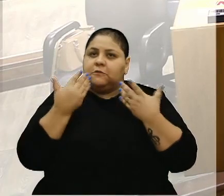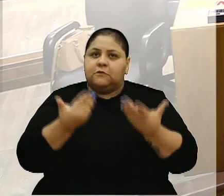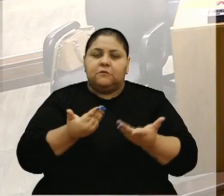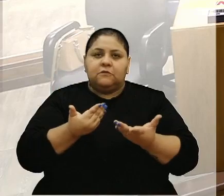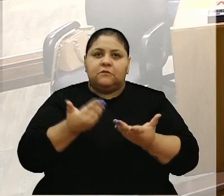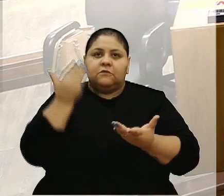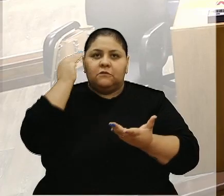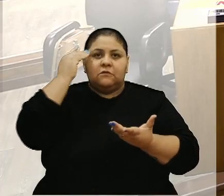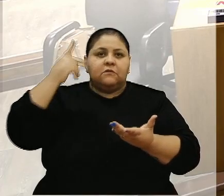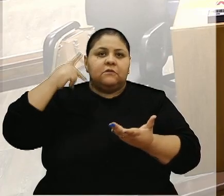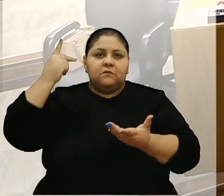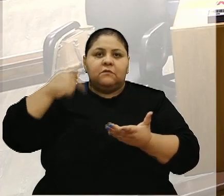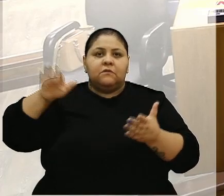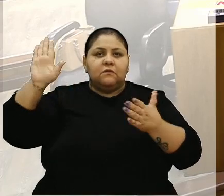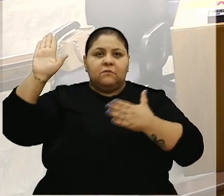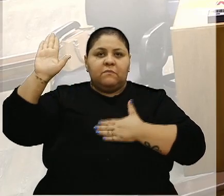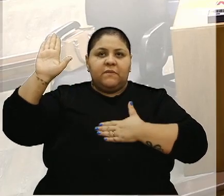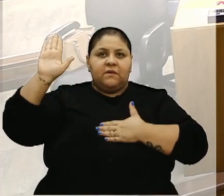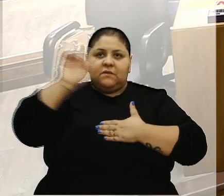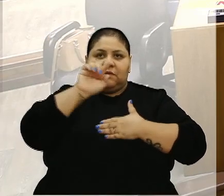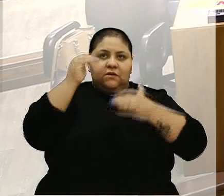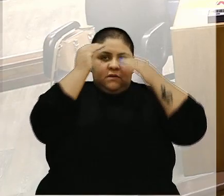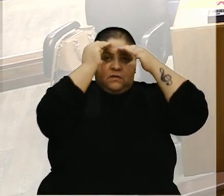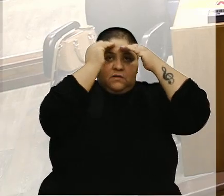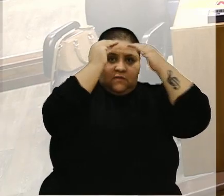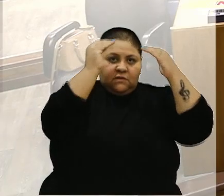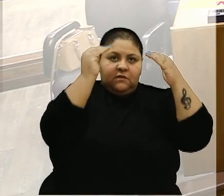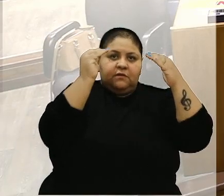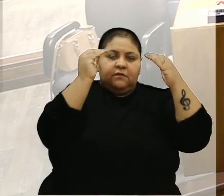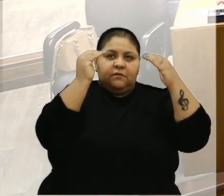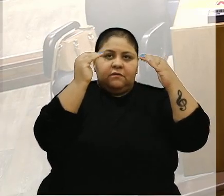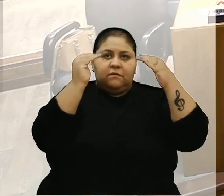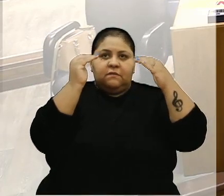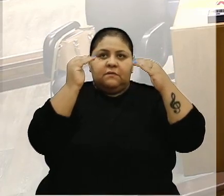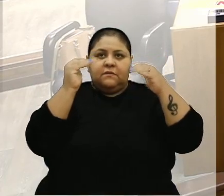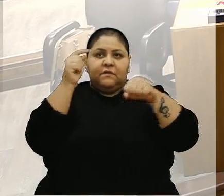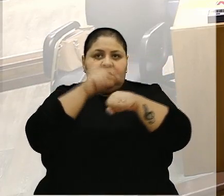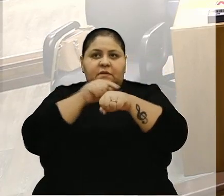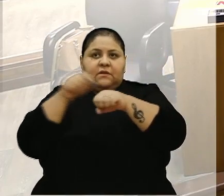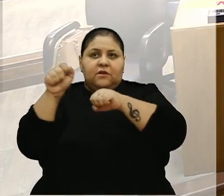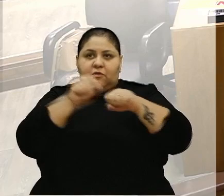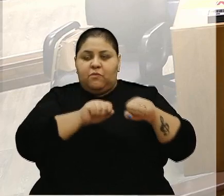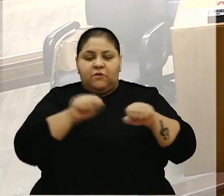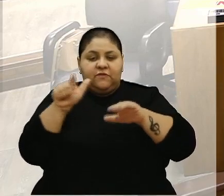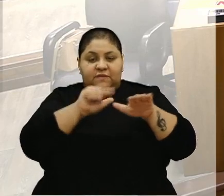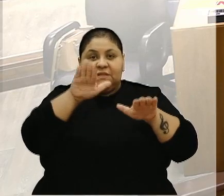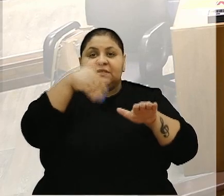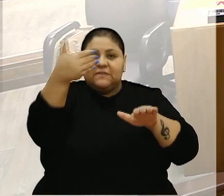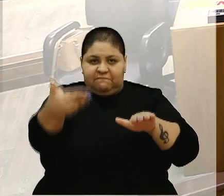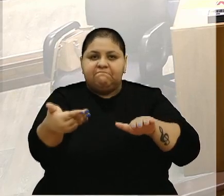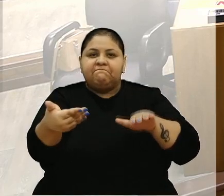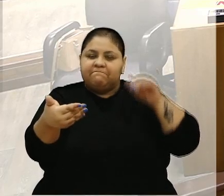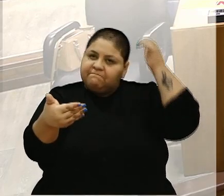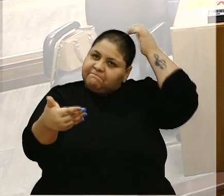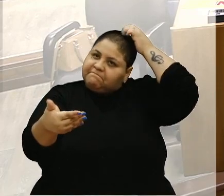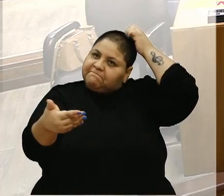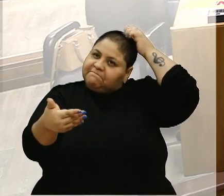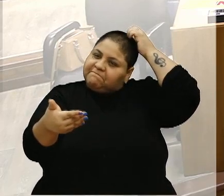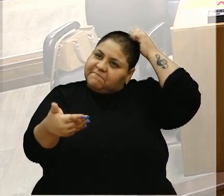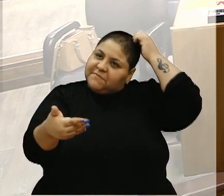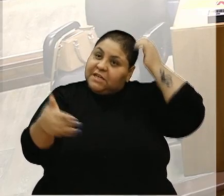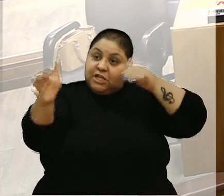aqueles políticos que prometem e não cumprem, né? Sempre tem tempo, pode fazer semana que vem. Vai fazer uma junta e convidar todos os